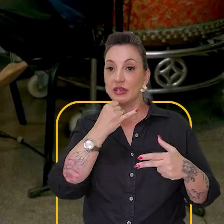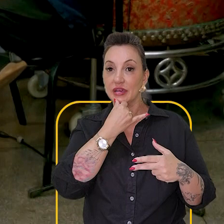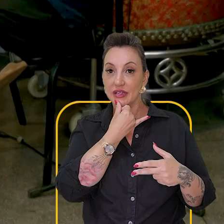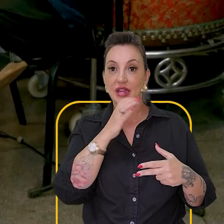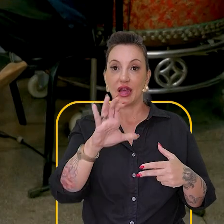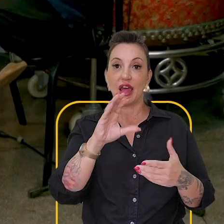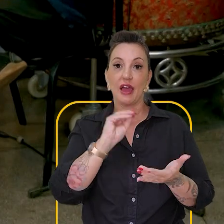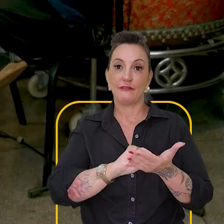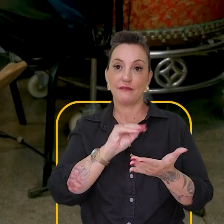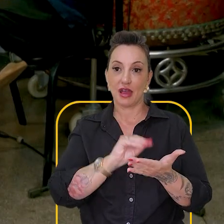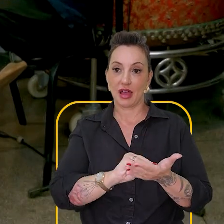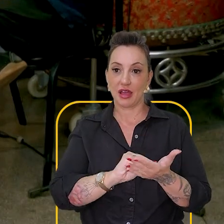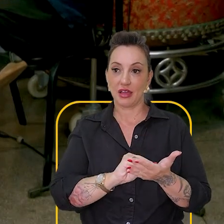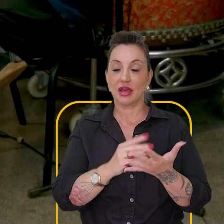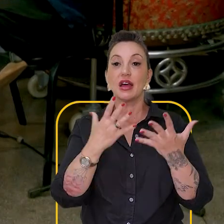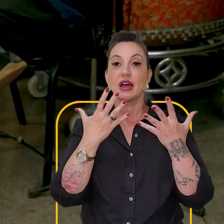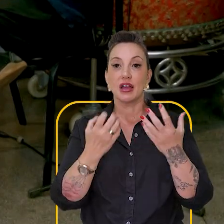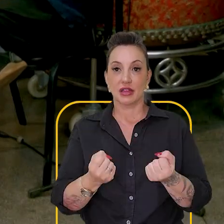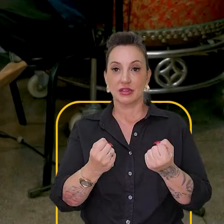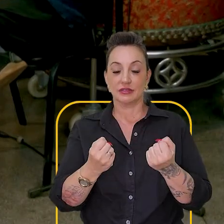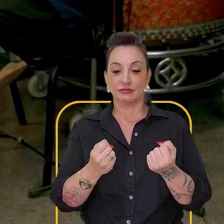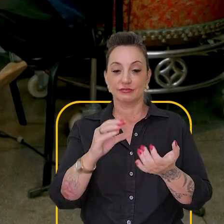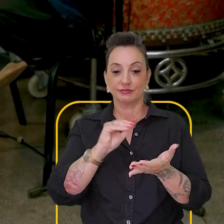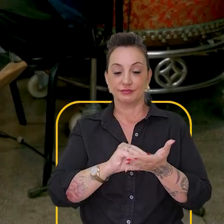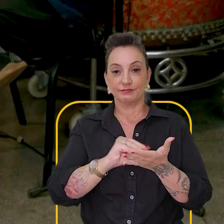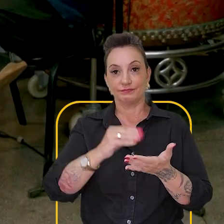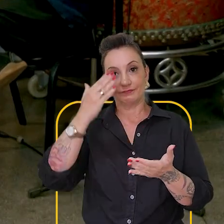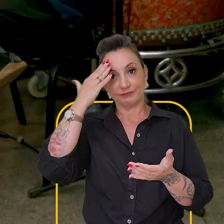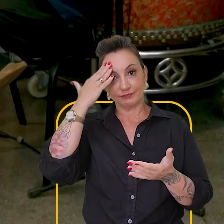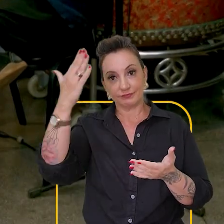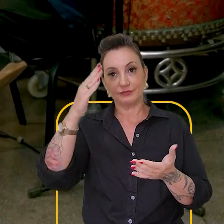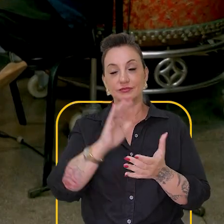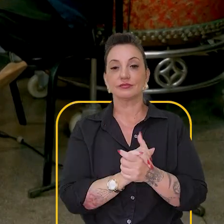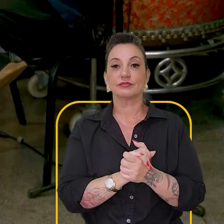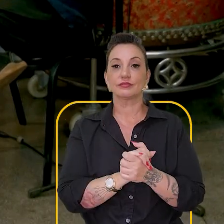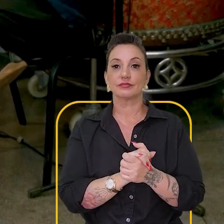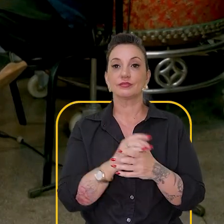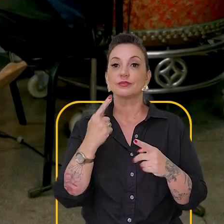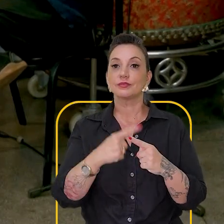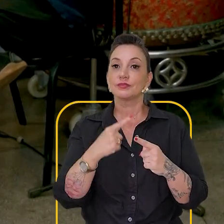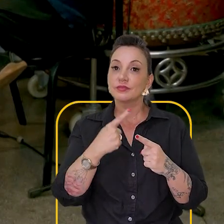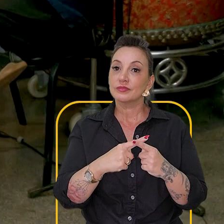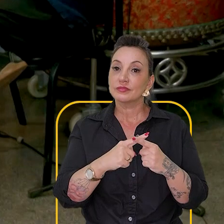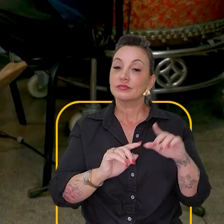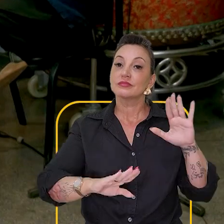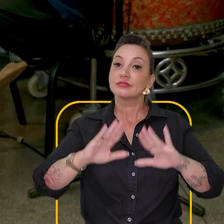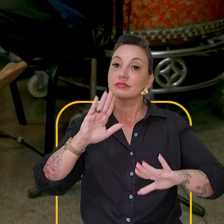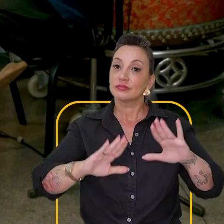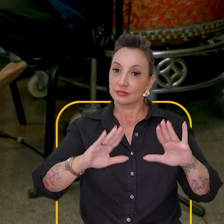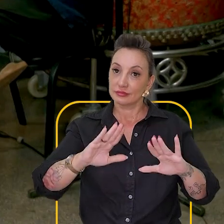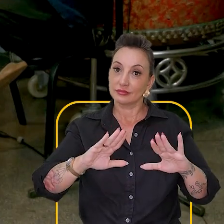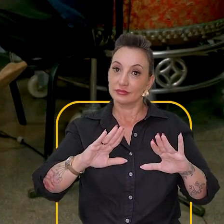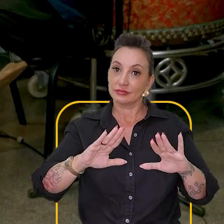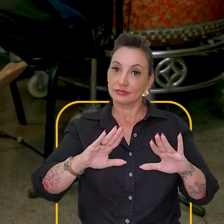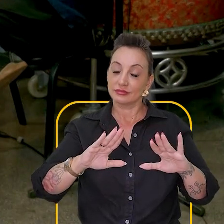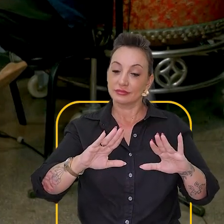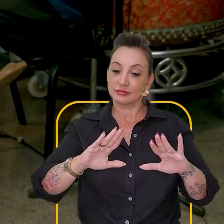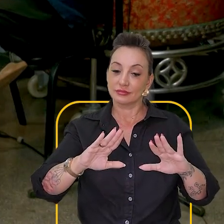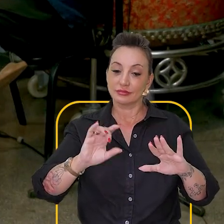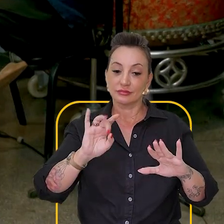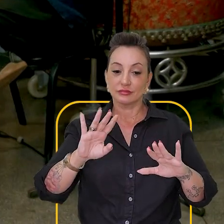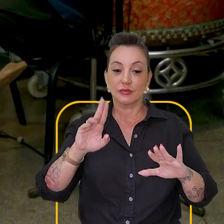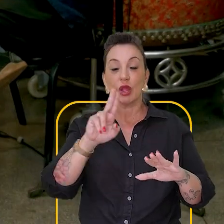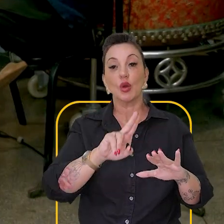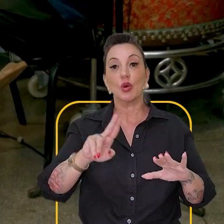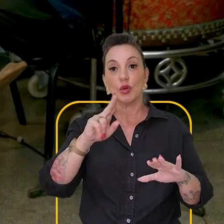mestre nerel falava que uma das coisas mais triste é é a falta de de reconhecimento a falta de gratidão